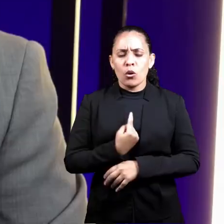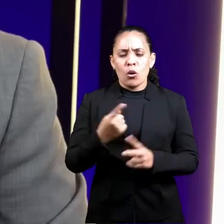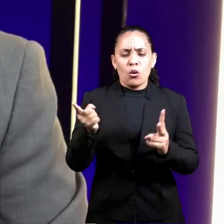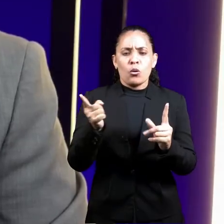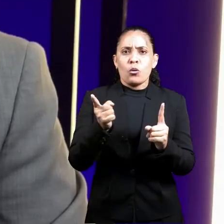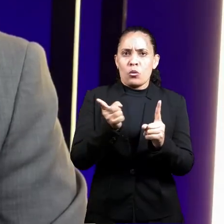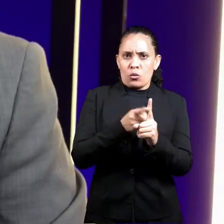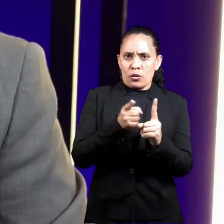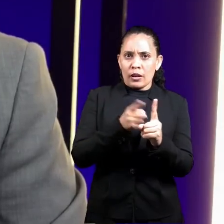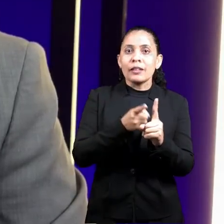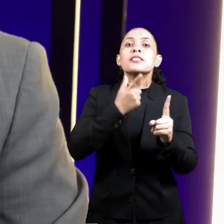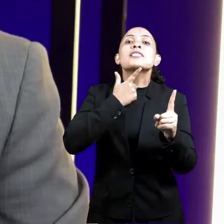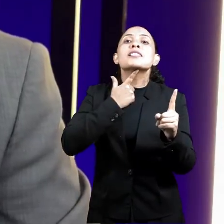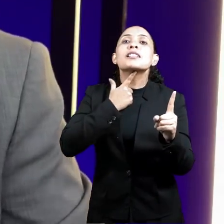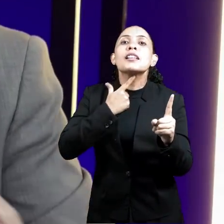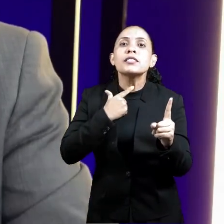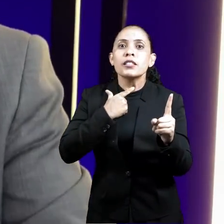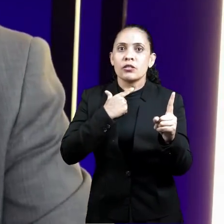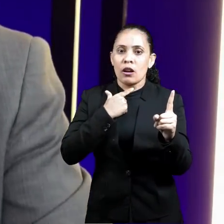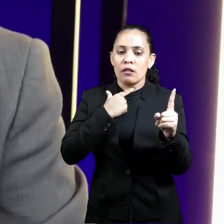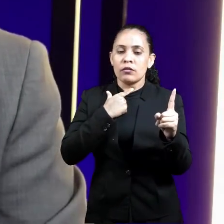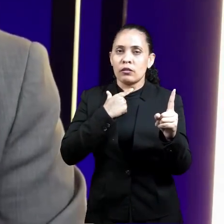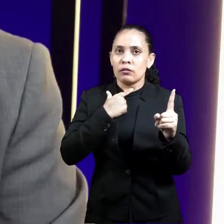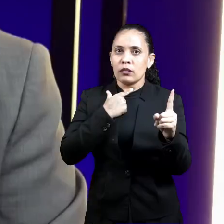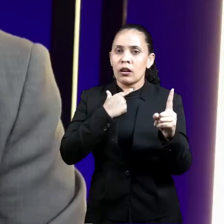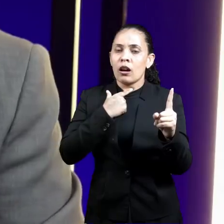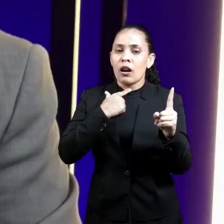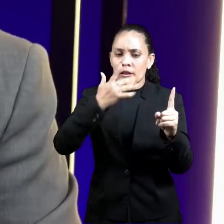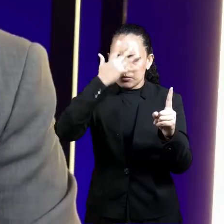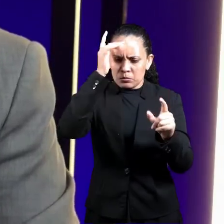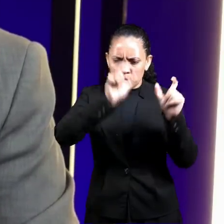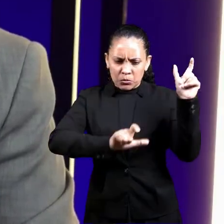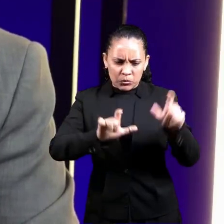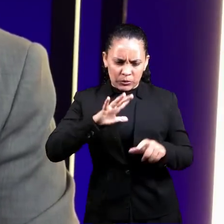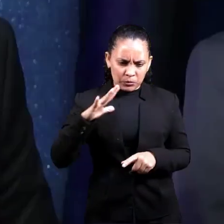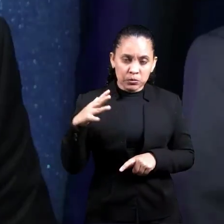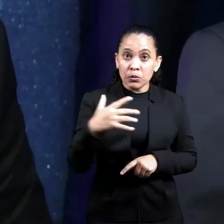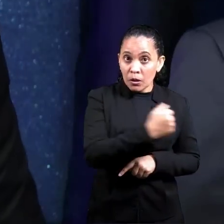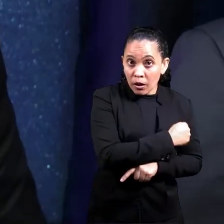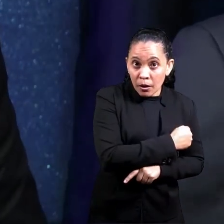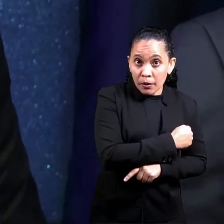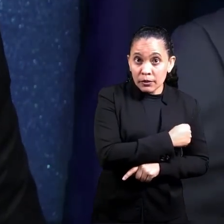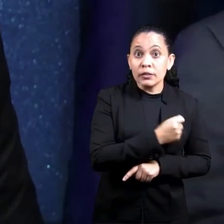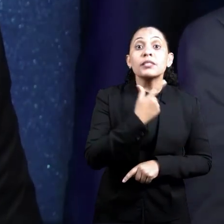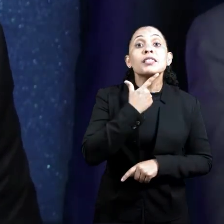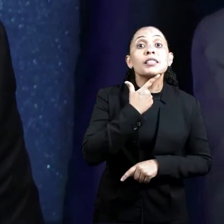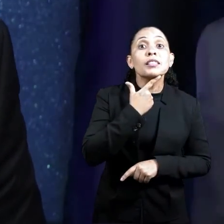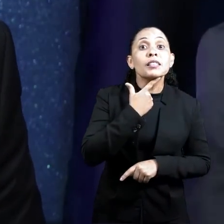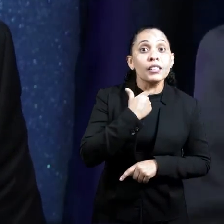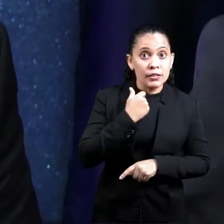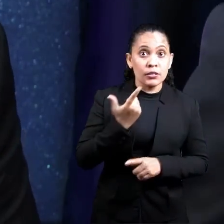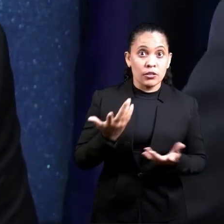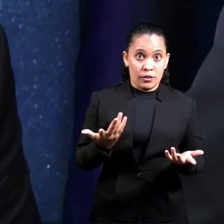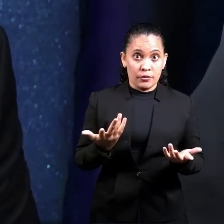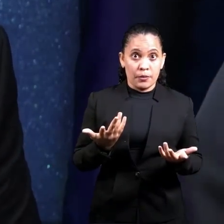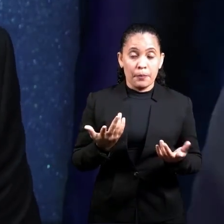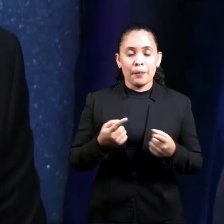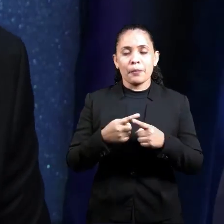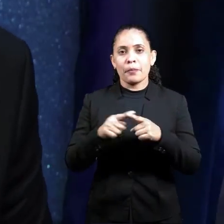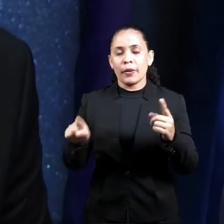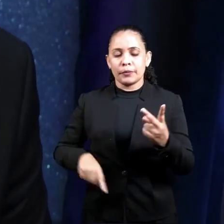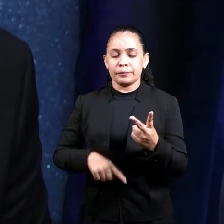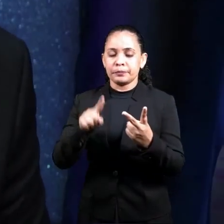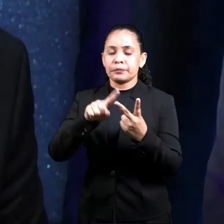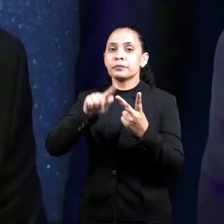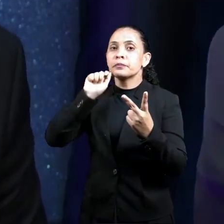Sodoma, ele queria as almas, Melquisedeque trouxe pão e vinho, né? Justamente. Exatamente. Por que pão e vinho? Pão e vinho para Abraão seria o